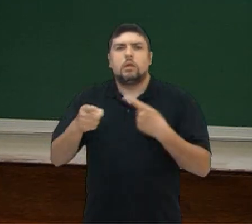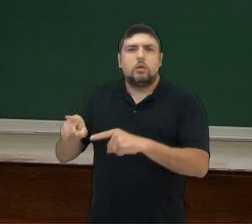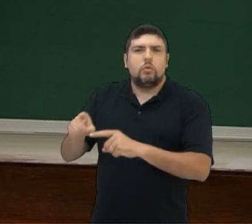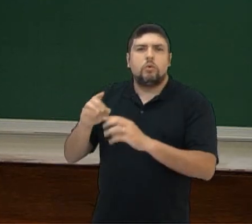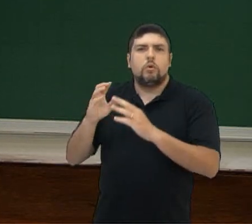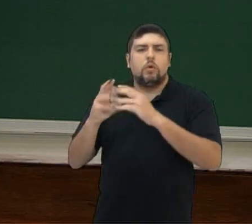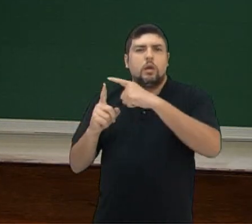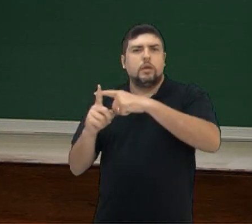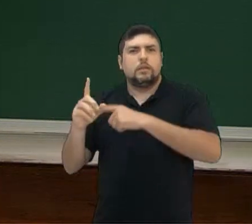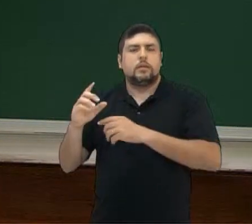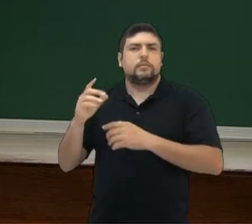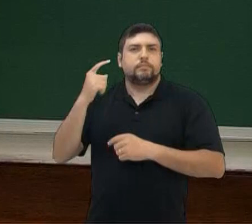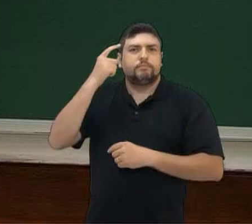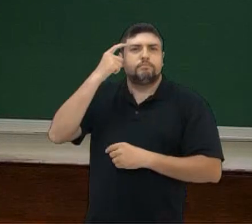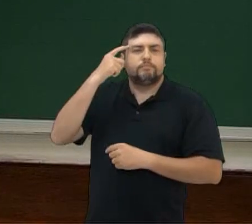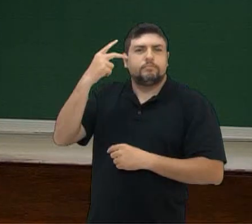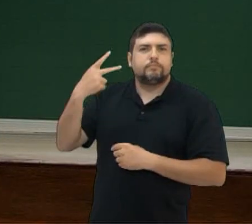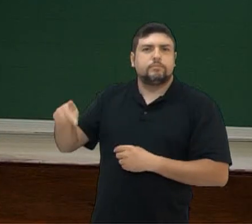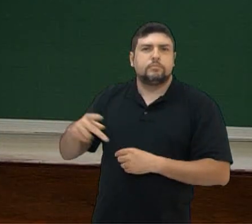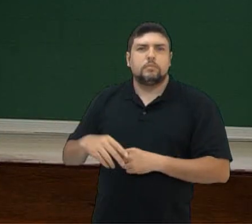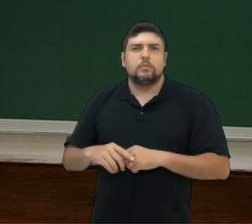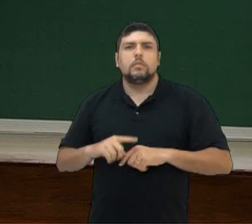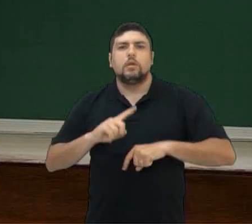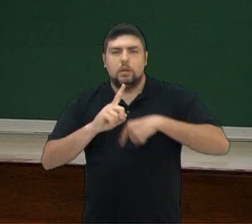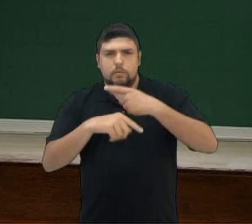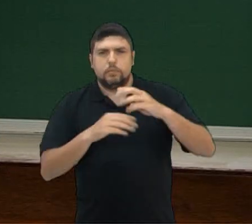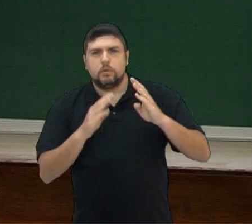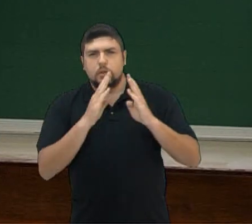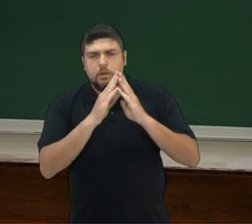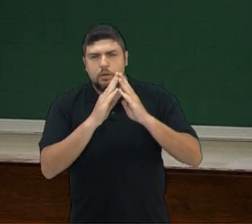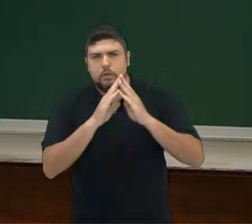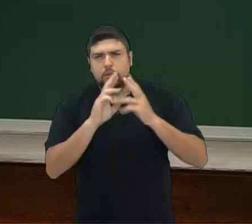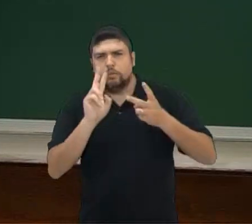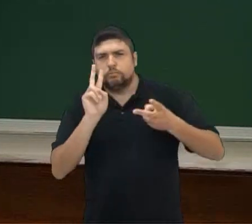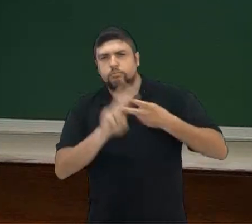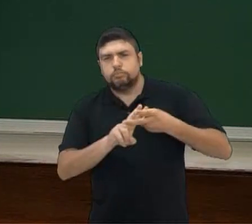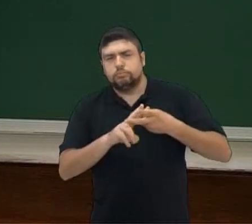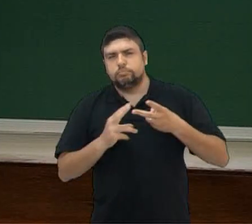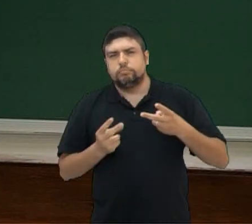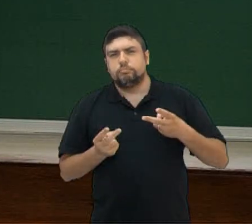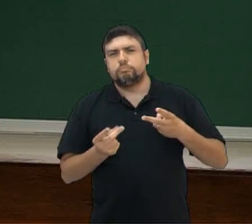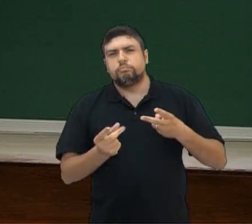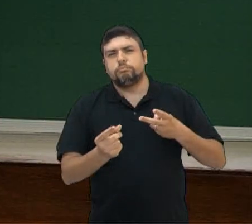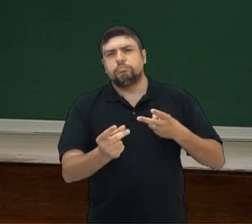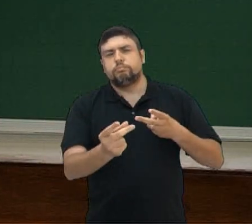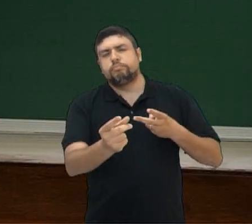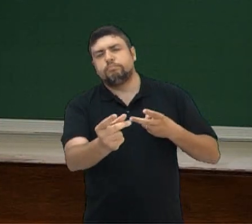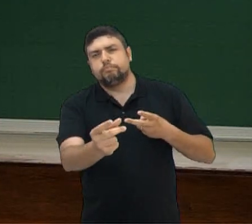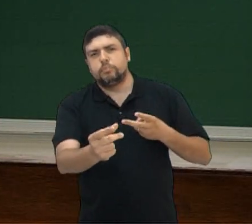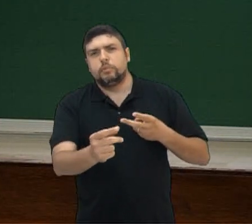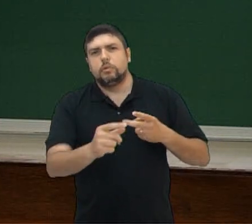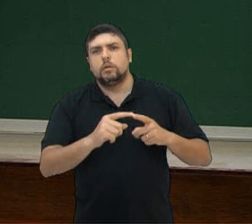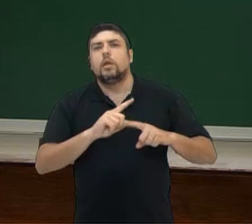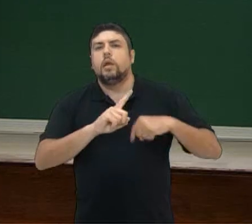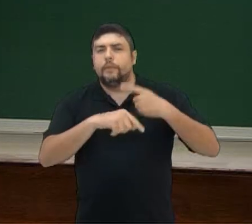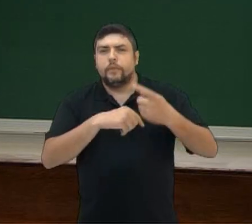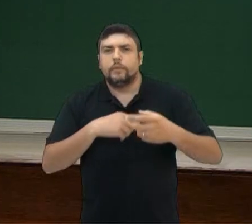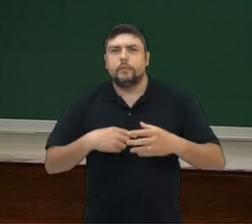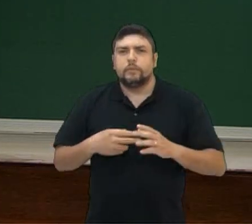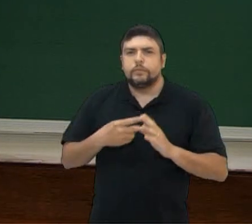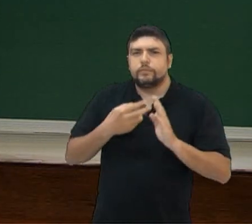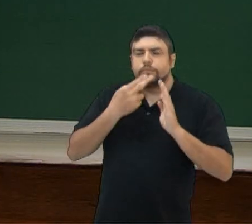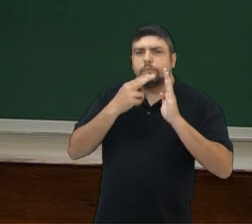no momento. Depois disso, ele ficou em prisão domiciliar para sempre e teve que negar a sua própria